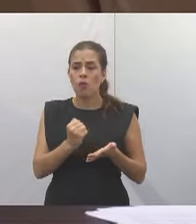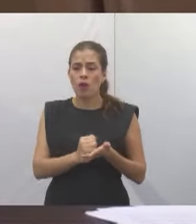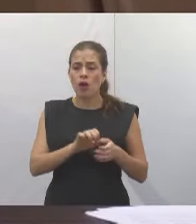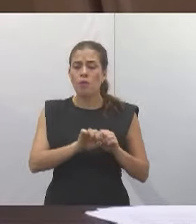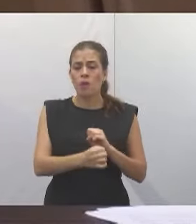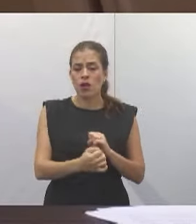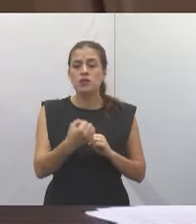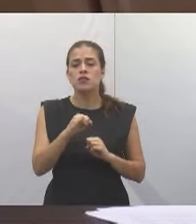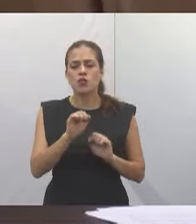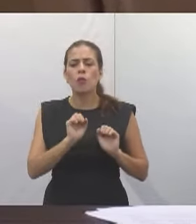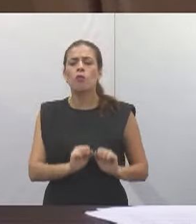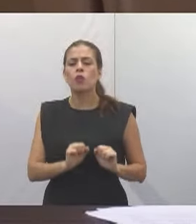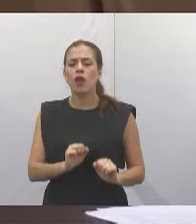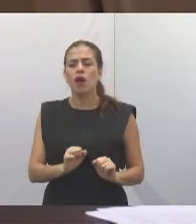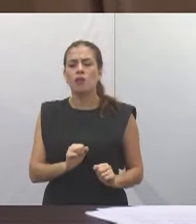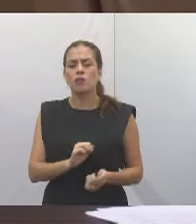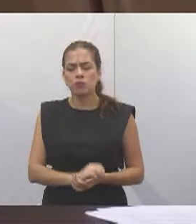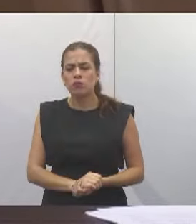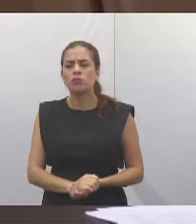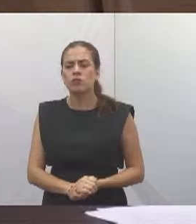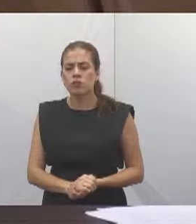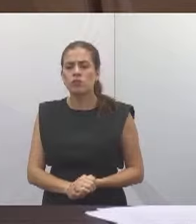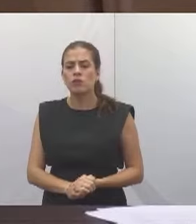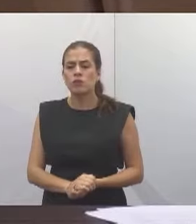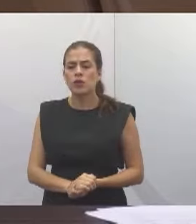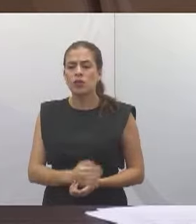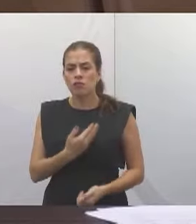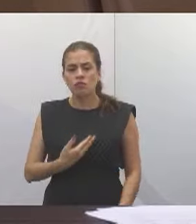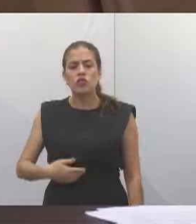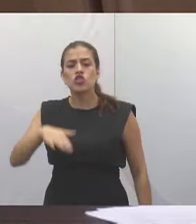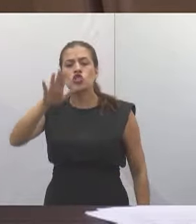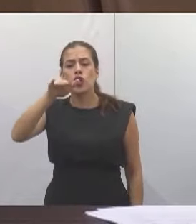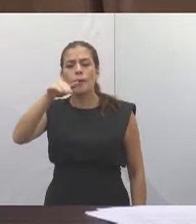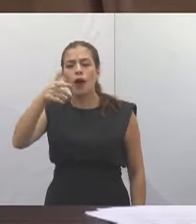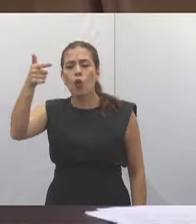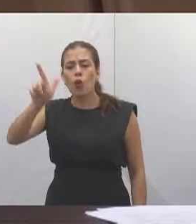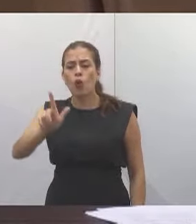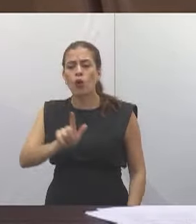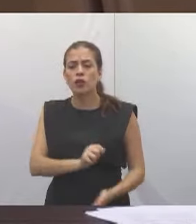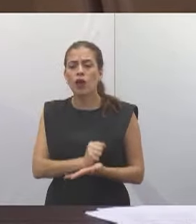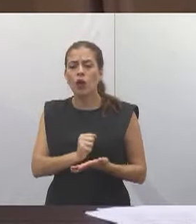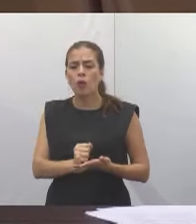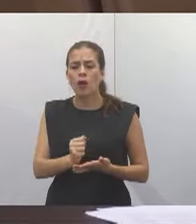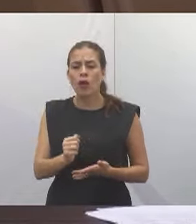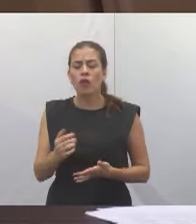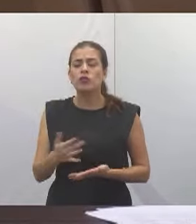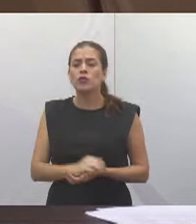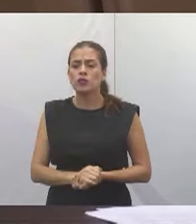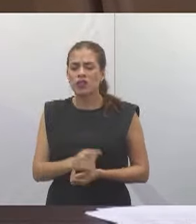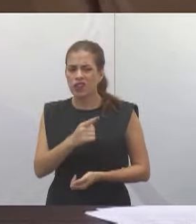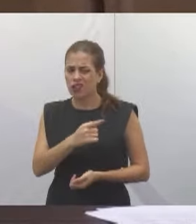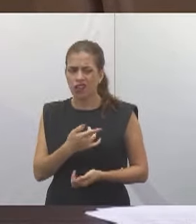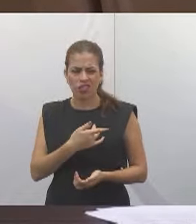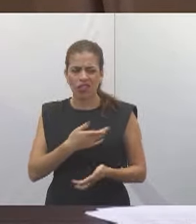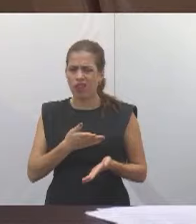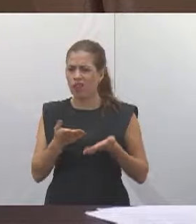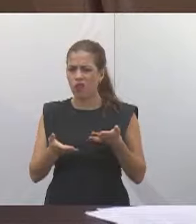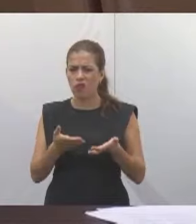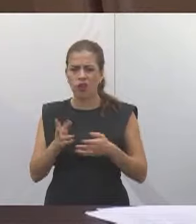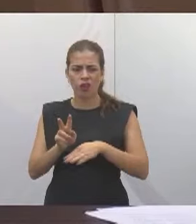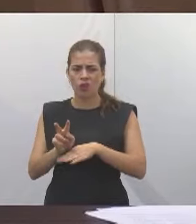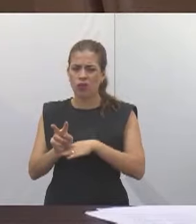poder, eu faço a quebra de contrato e que o governo chame outra. Mas essa não merece estar lá da forma que está sendo atendida a população da